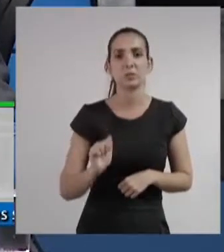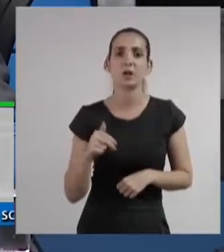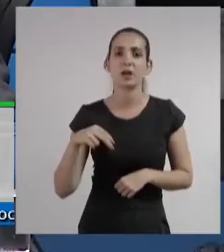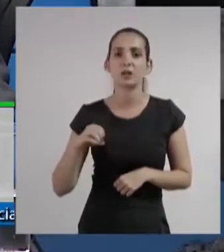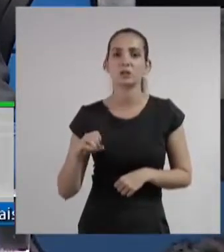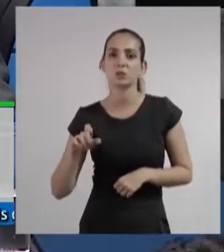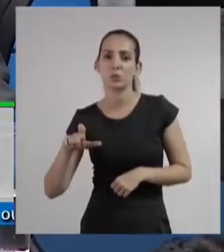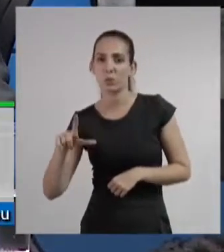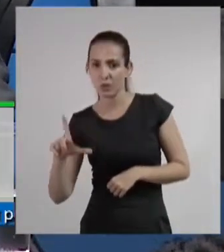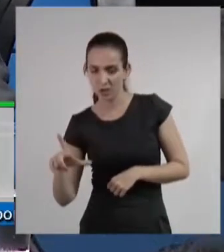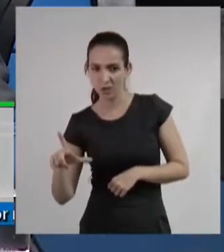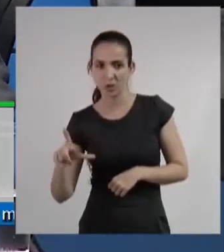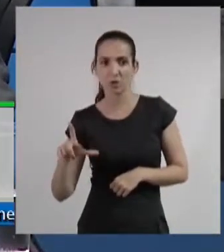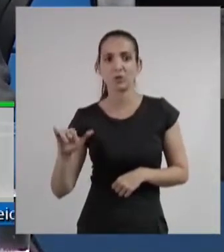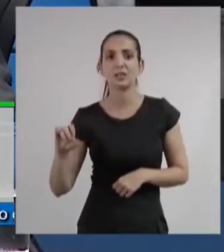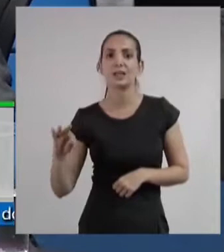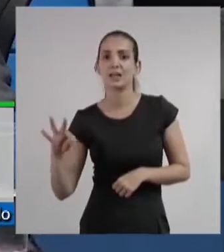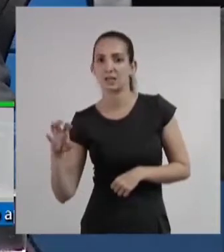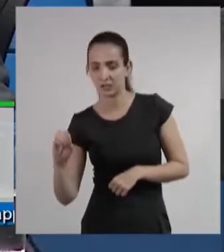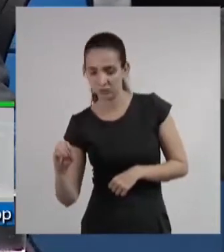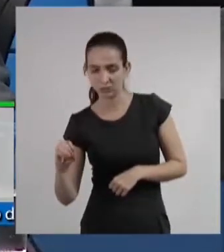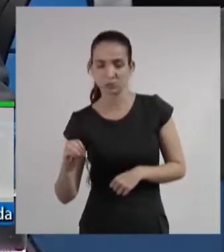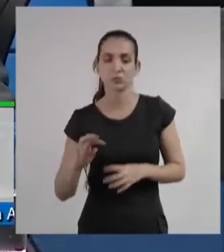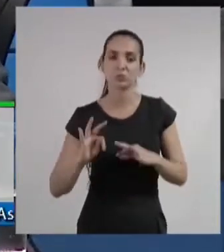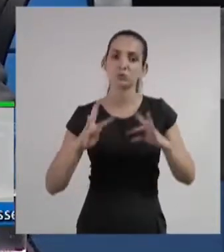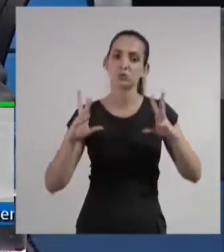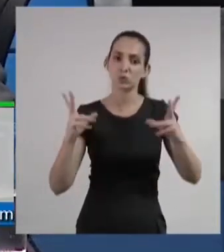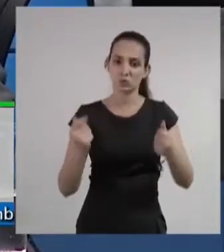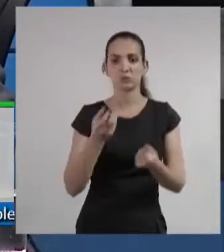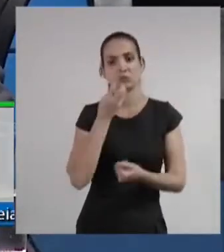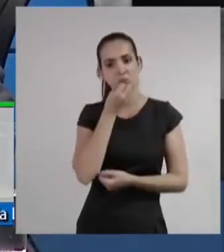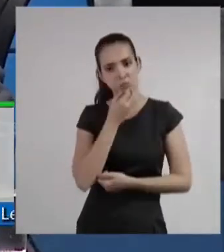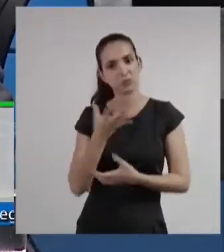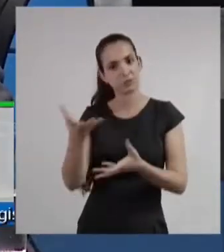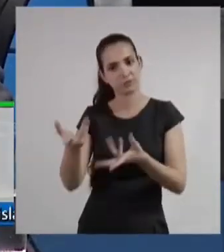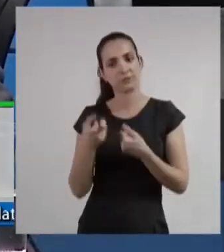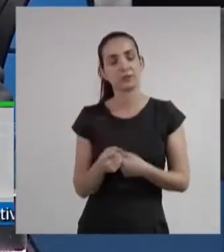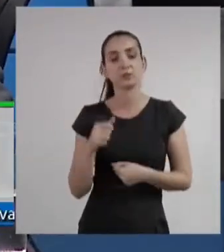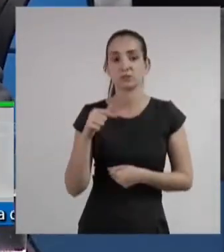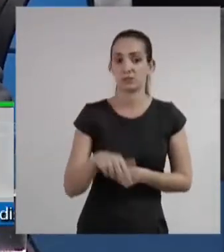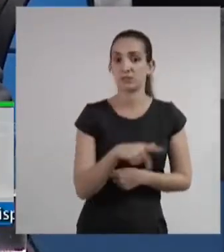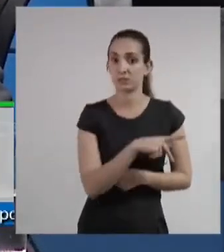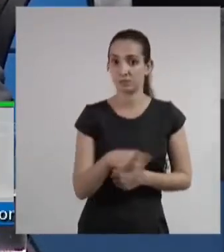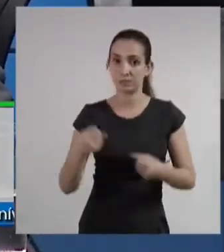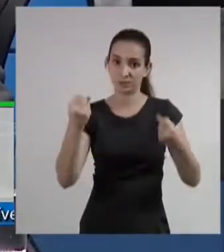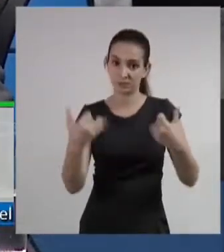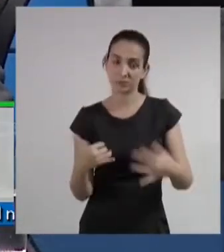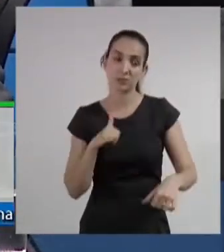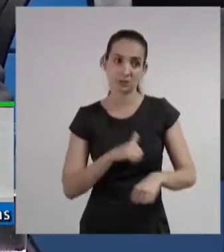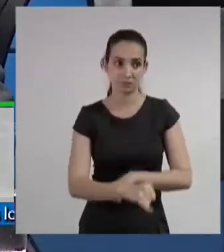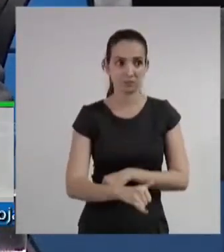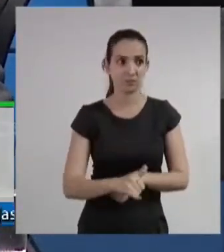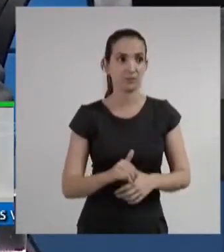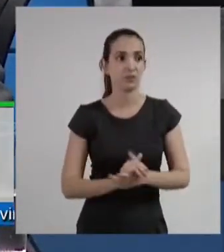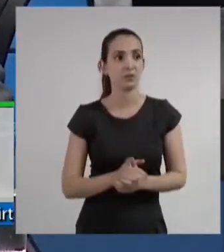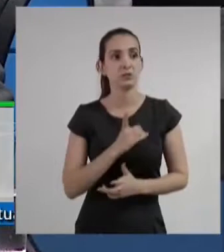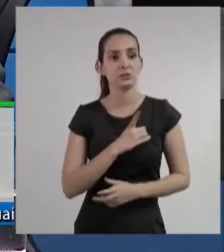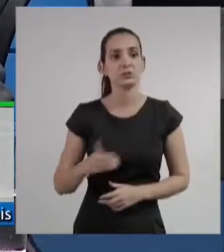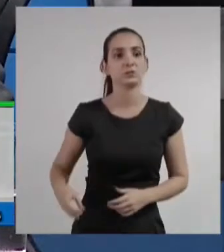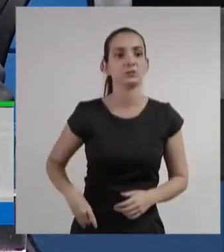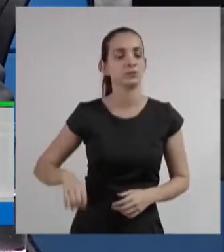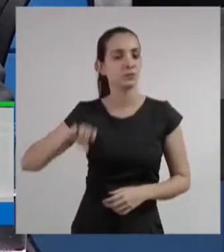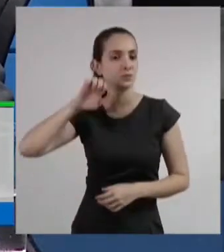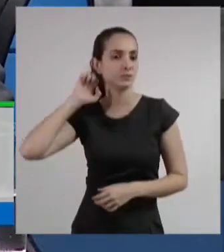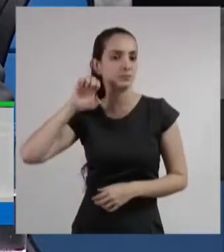Souza, Manuelito Félix de Oliveira. Sejam todos bem-vindos. Se a presidência justifica a ausência dos deputados